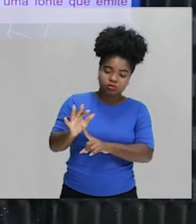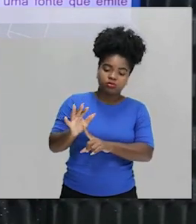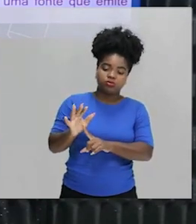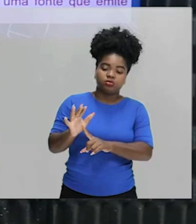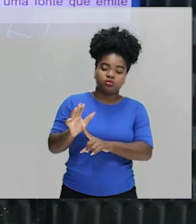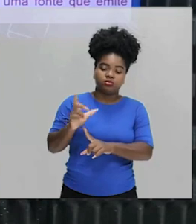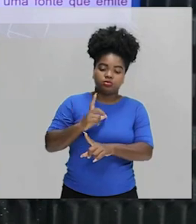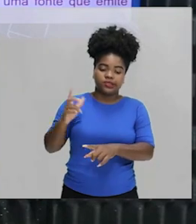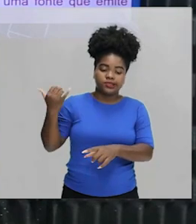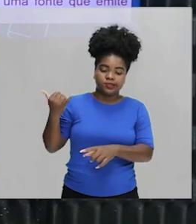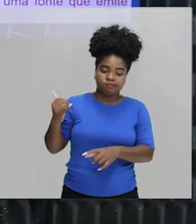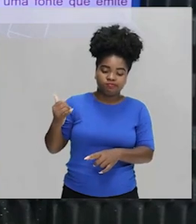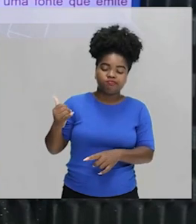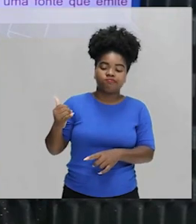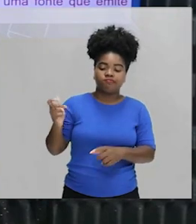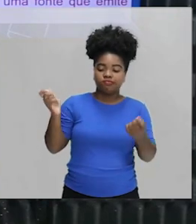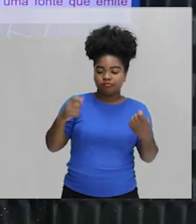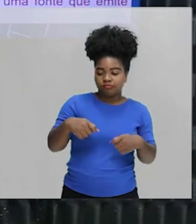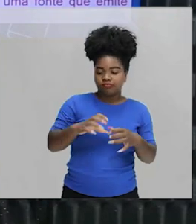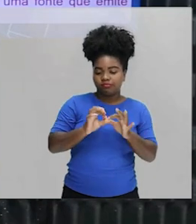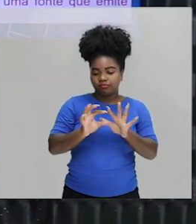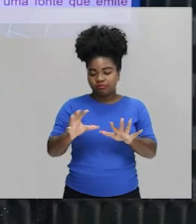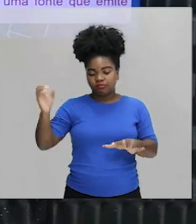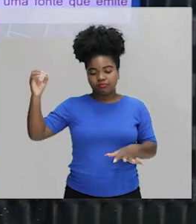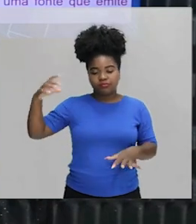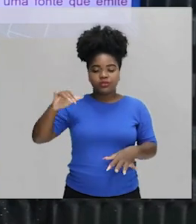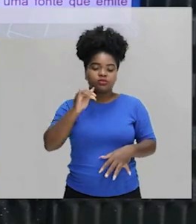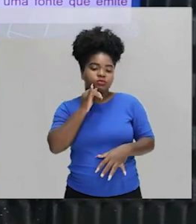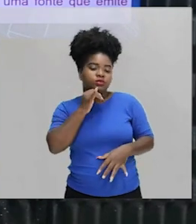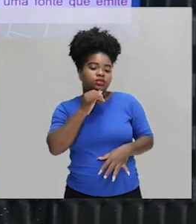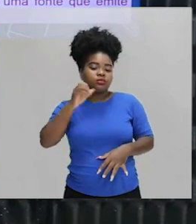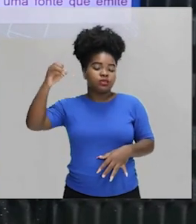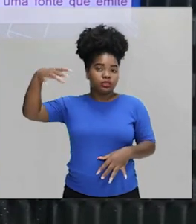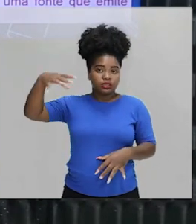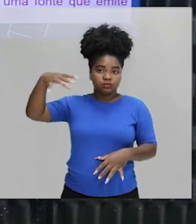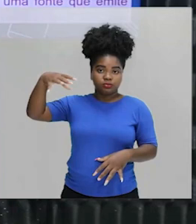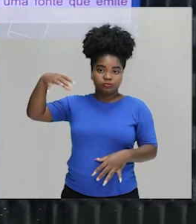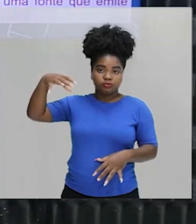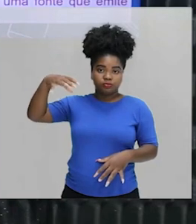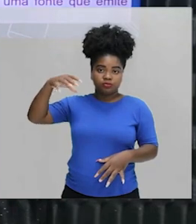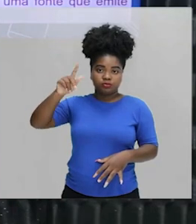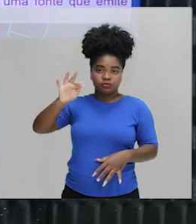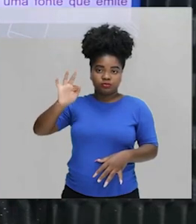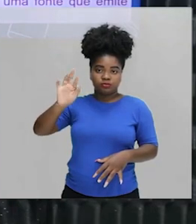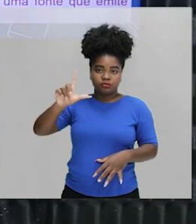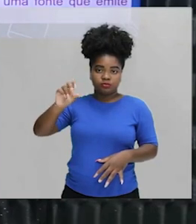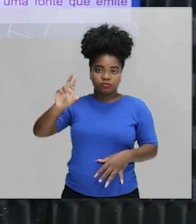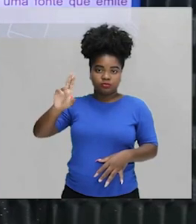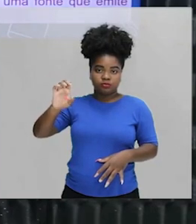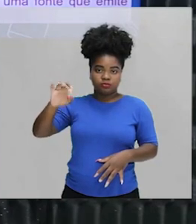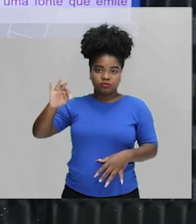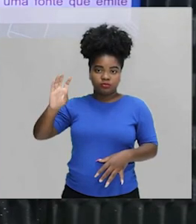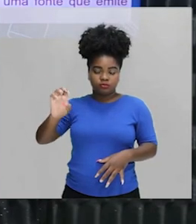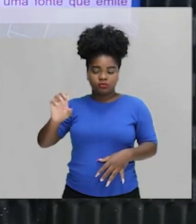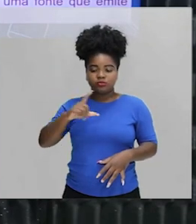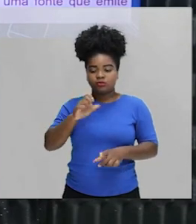por por descarga elétrica ele consegue emitir por exemplo as lâmpadas fluorescentes eles são é composto por um